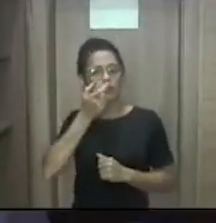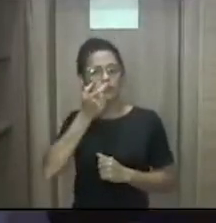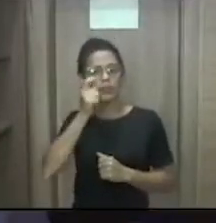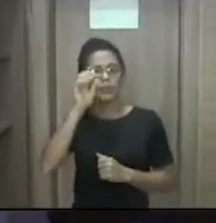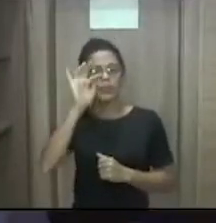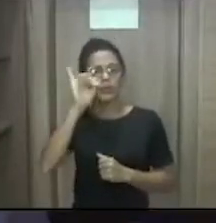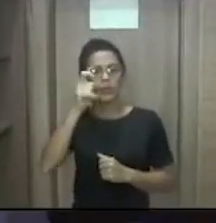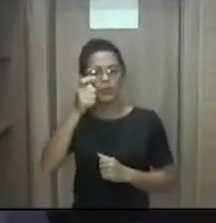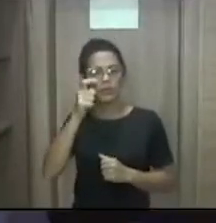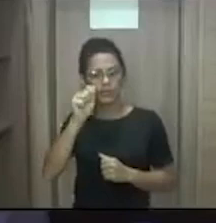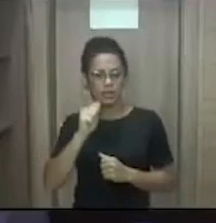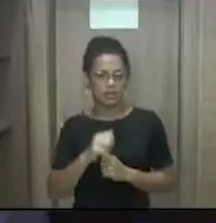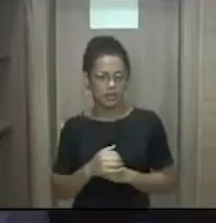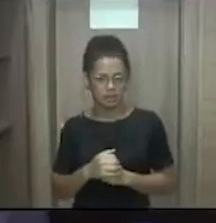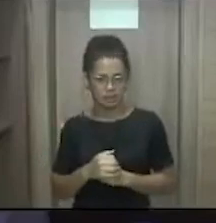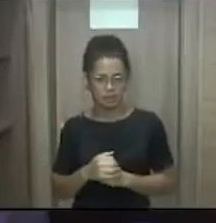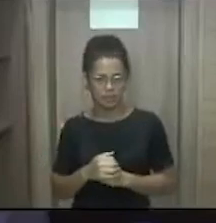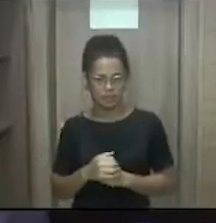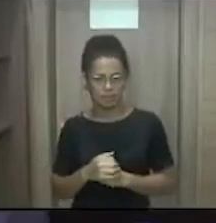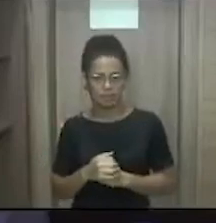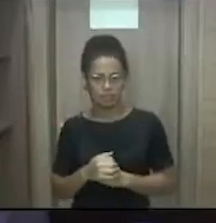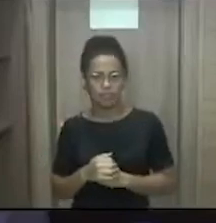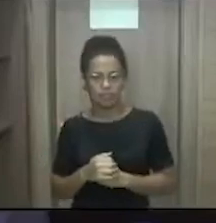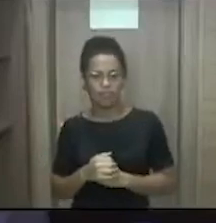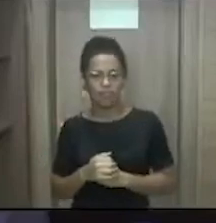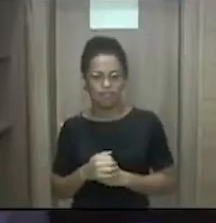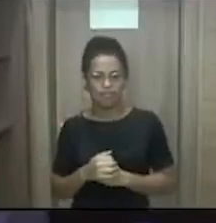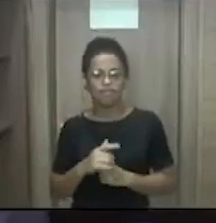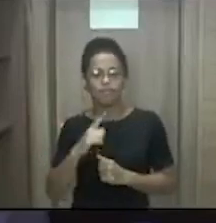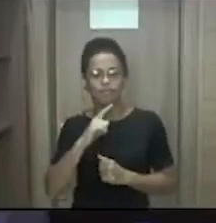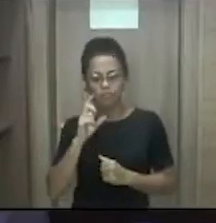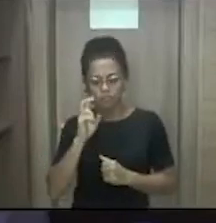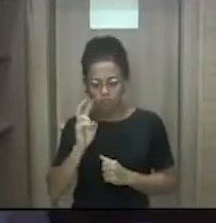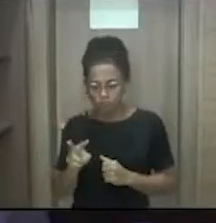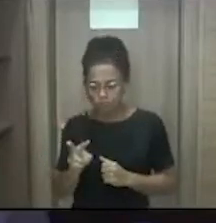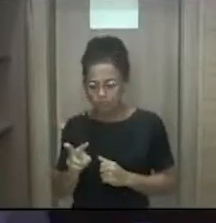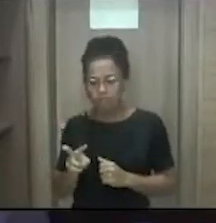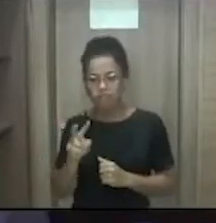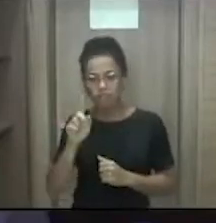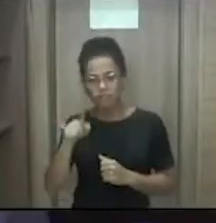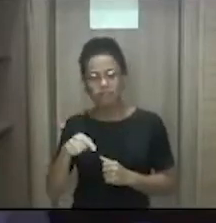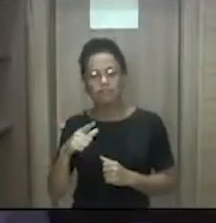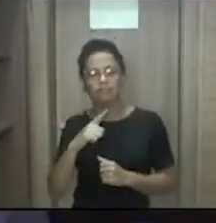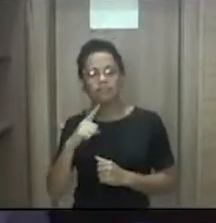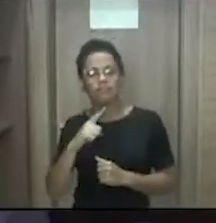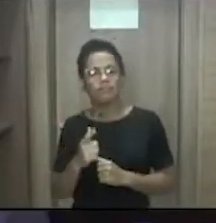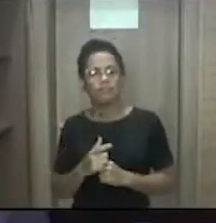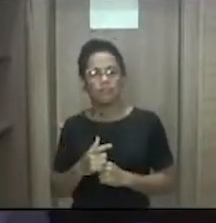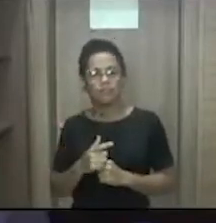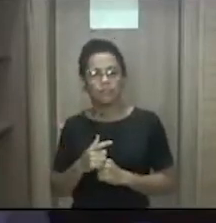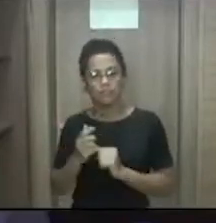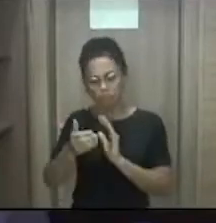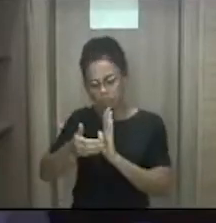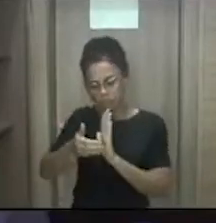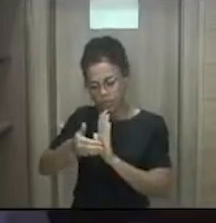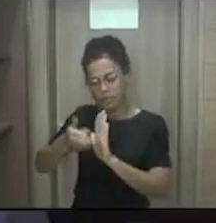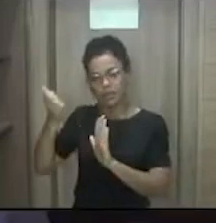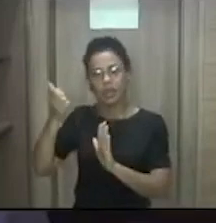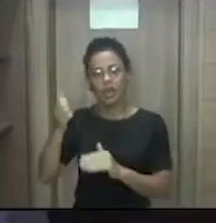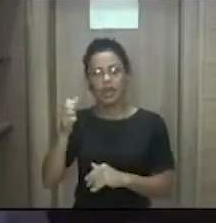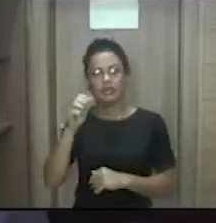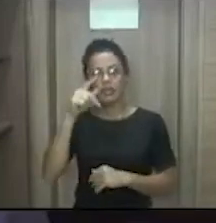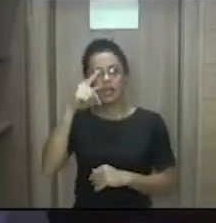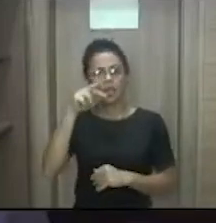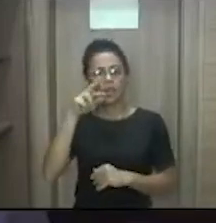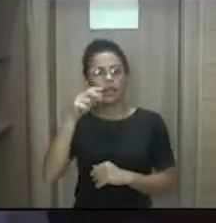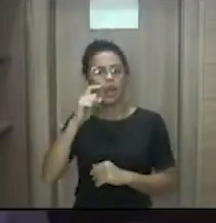não sobre implantes, mas próteses faciais fixas sobre a cuba. Então, se extraíam essas próteses